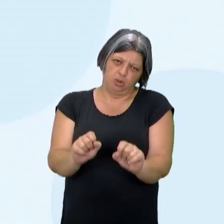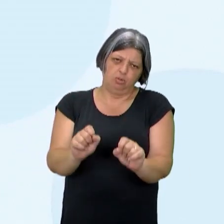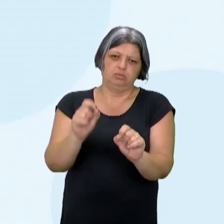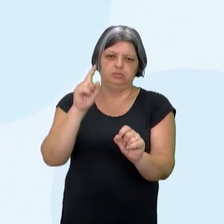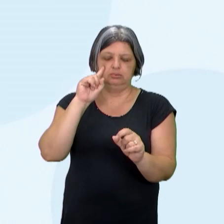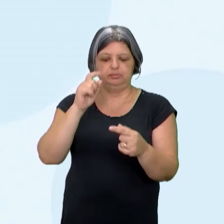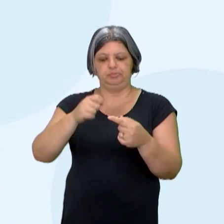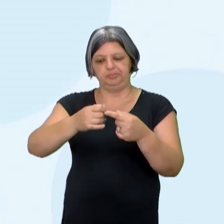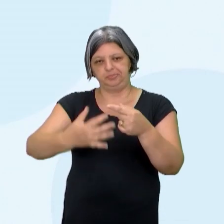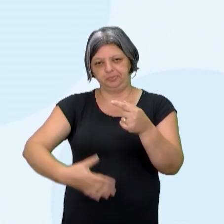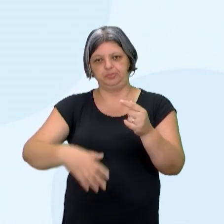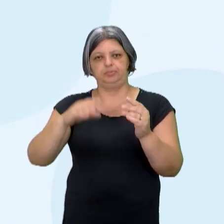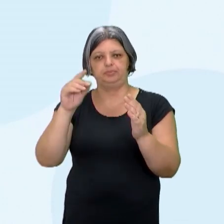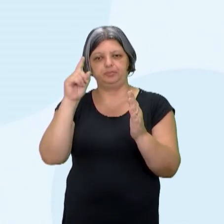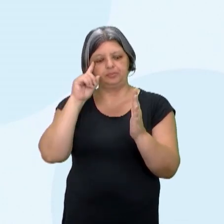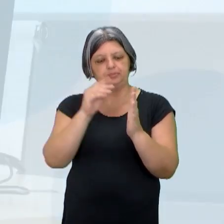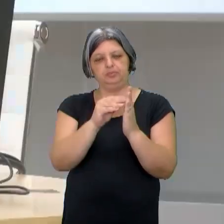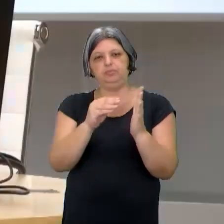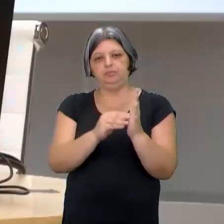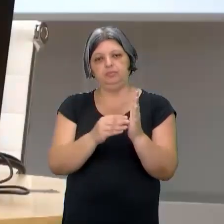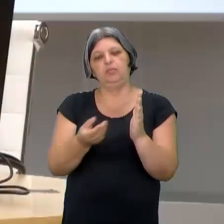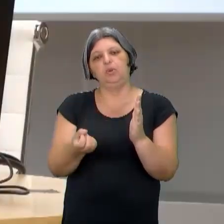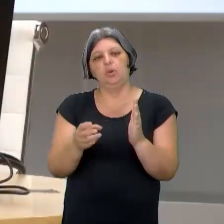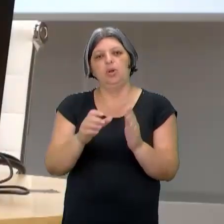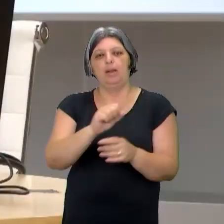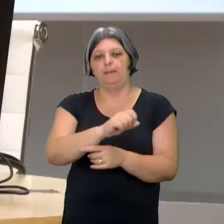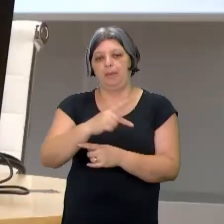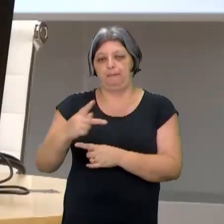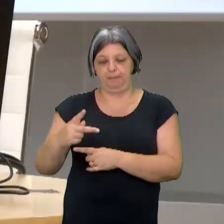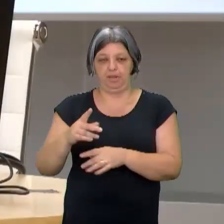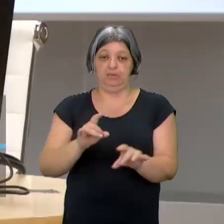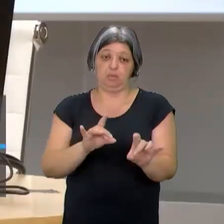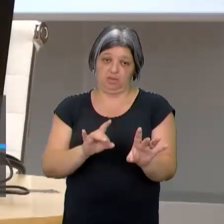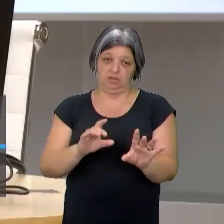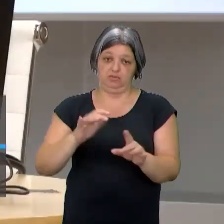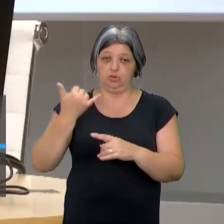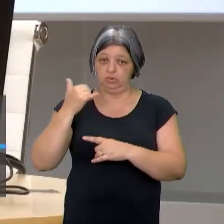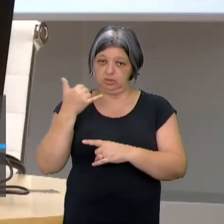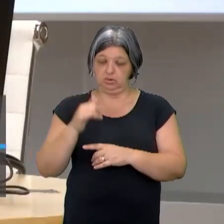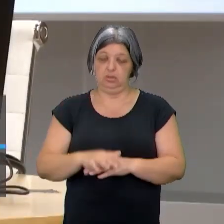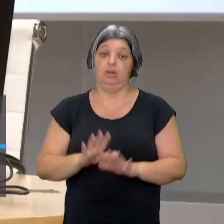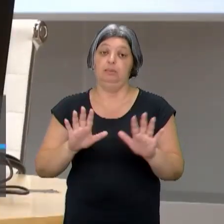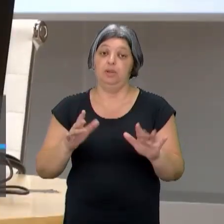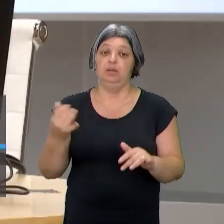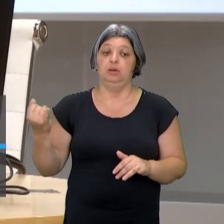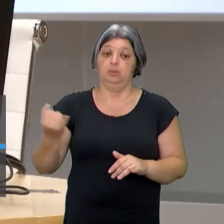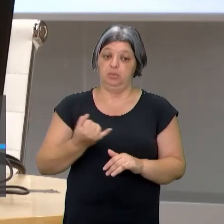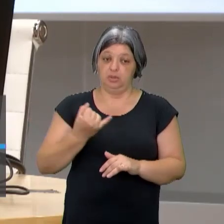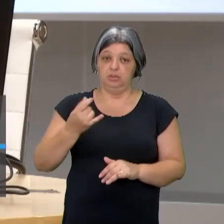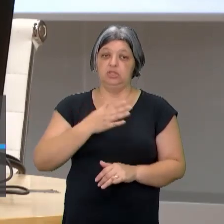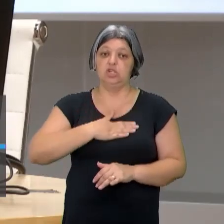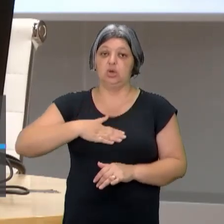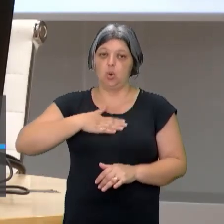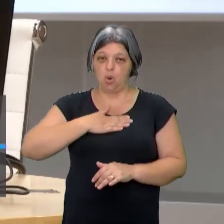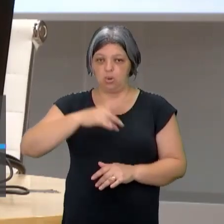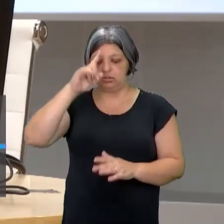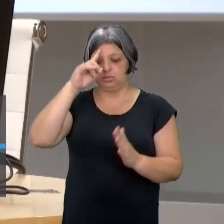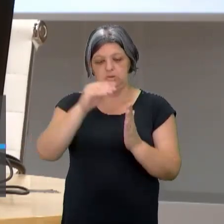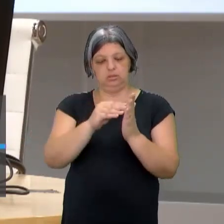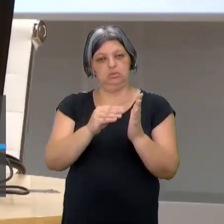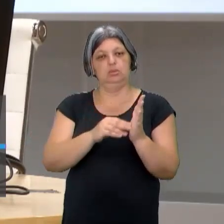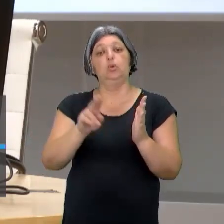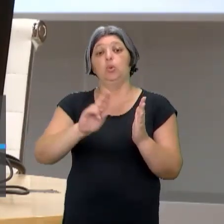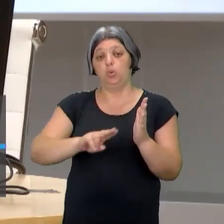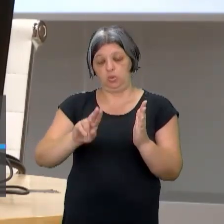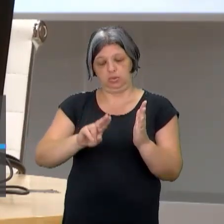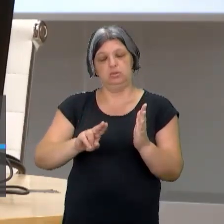Google Agenda ou num aplicativo específico aí do celular. O mais importante é que eles gostem de usar essa agenda e eles usem, seja útil